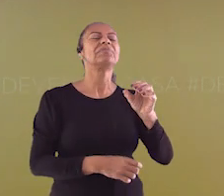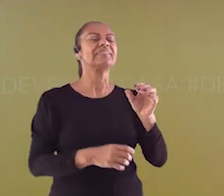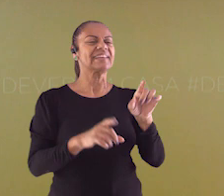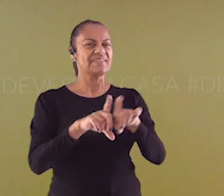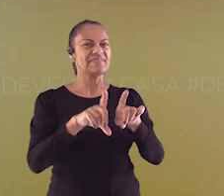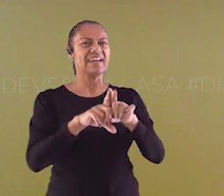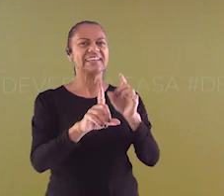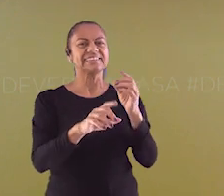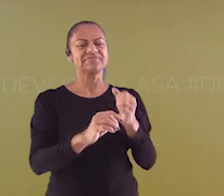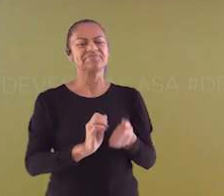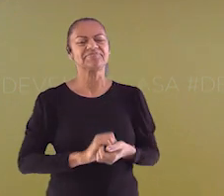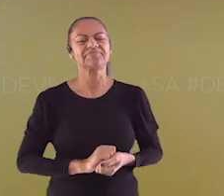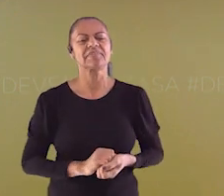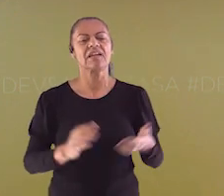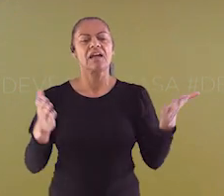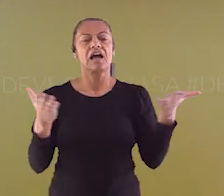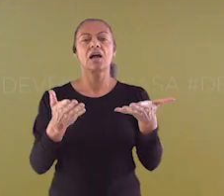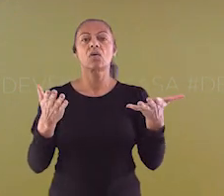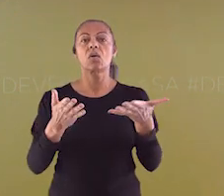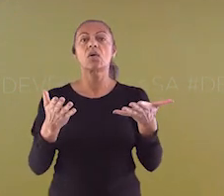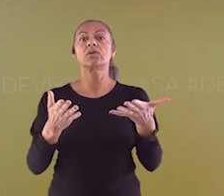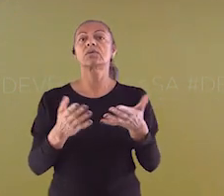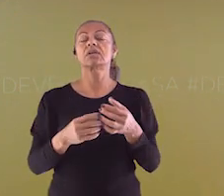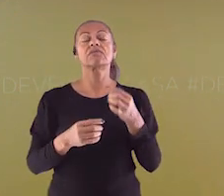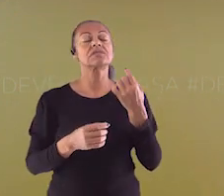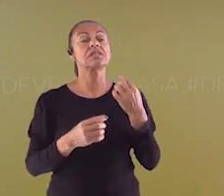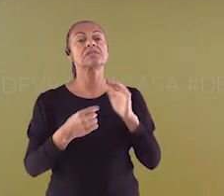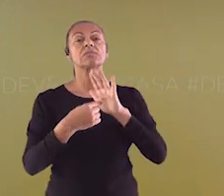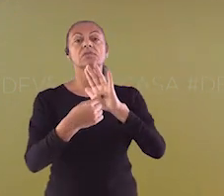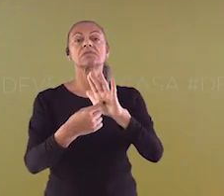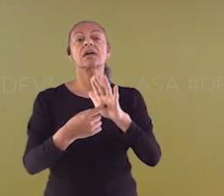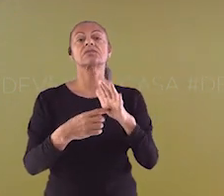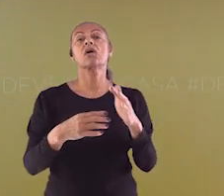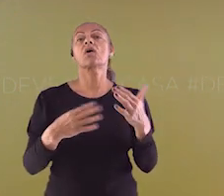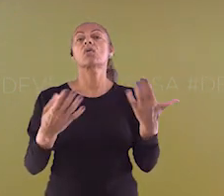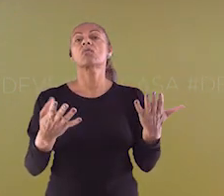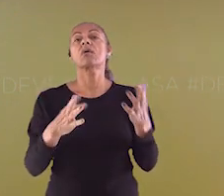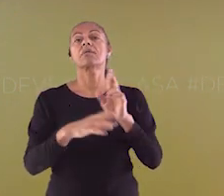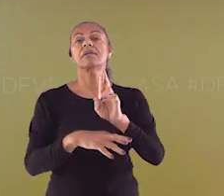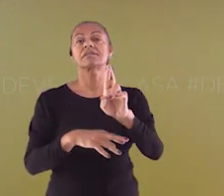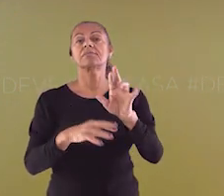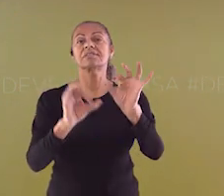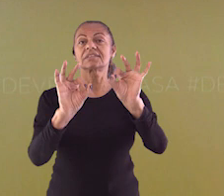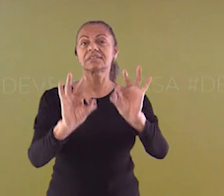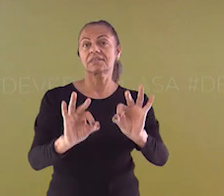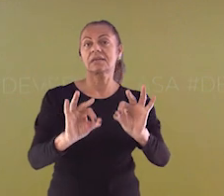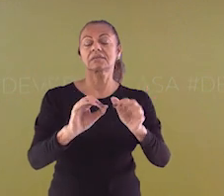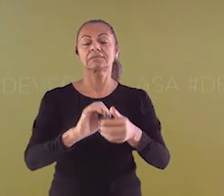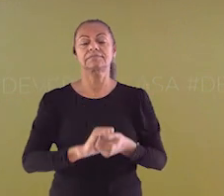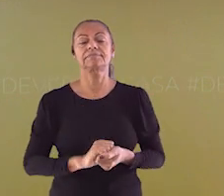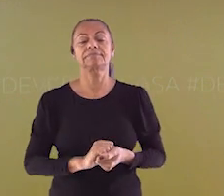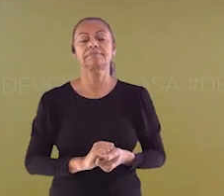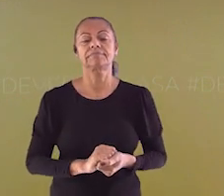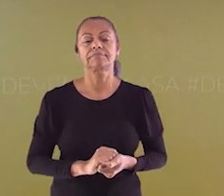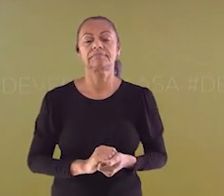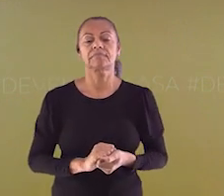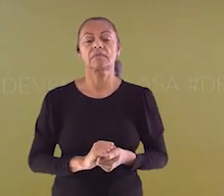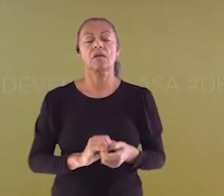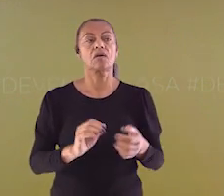vocês apontassem qual é a alternativa correta para a seguinte pergunta. A pergunta que está aqui no